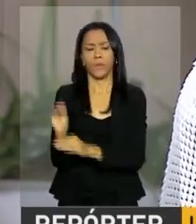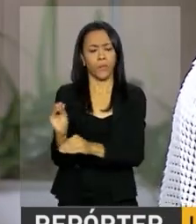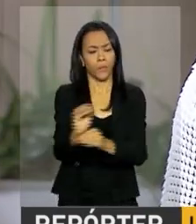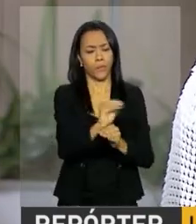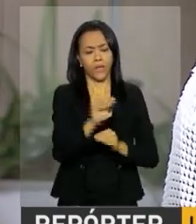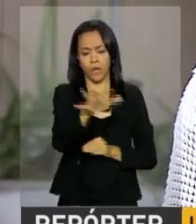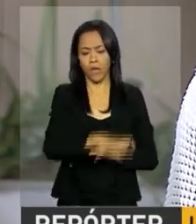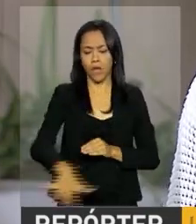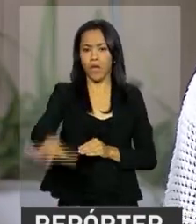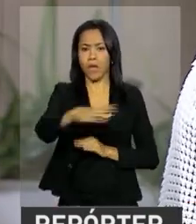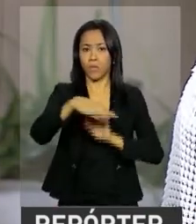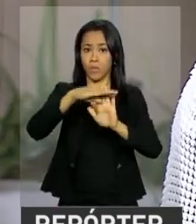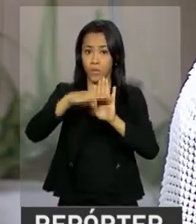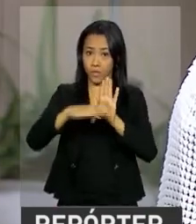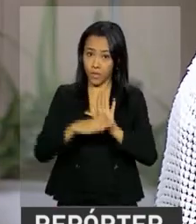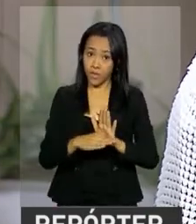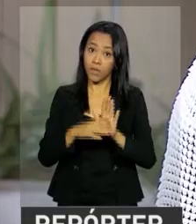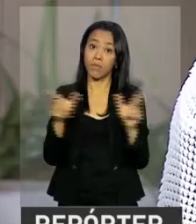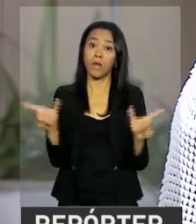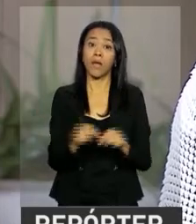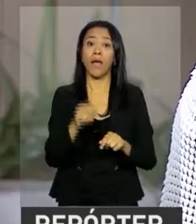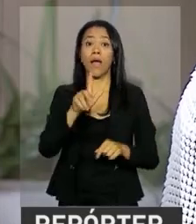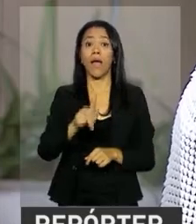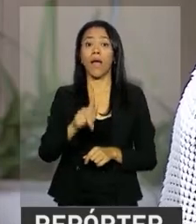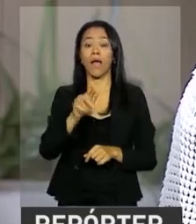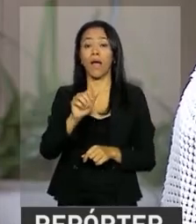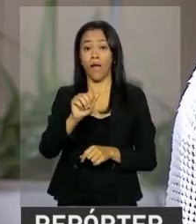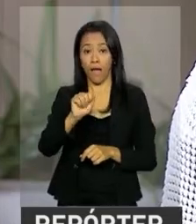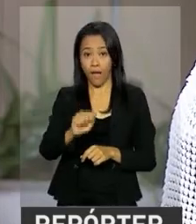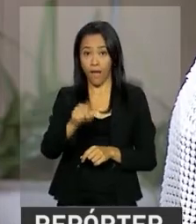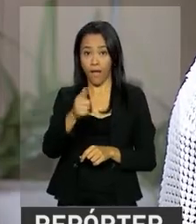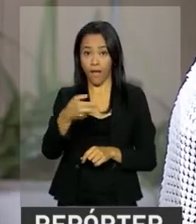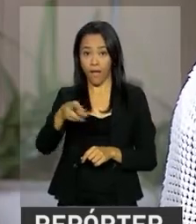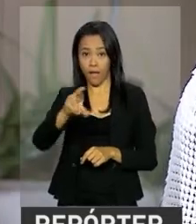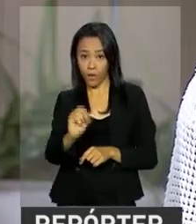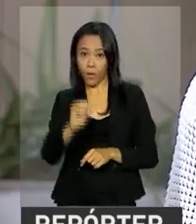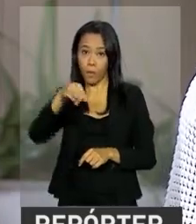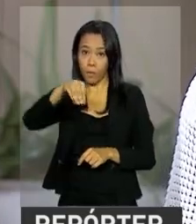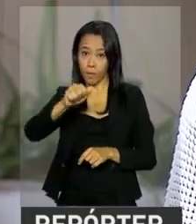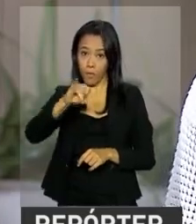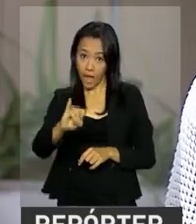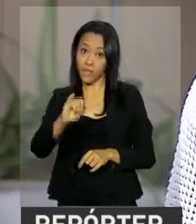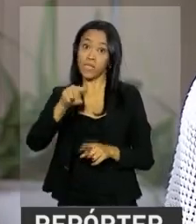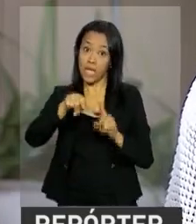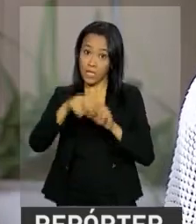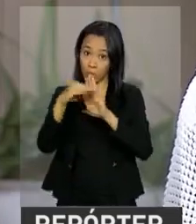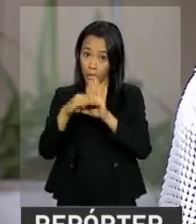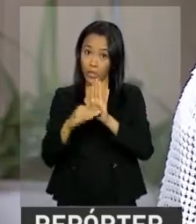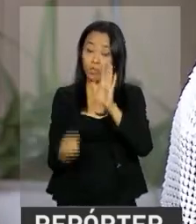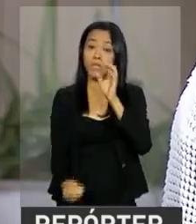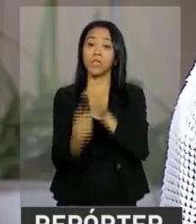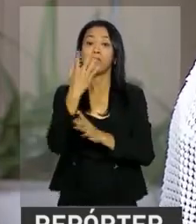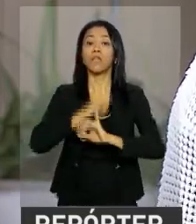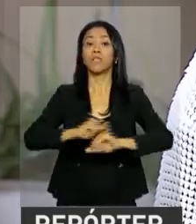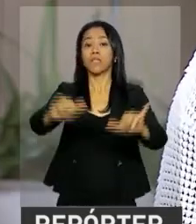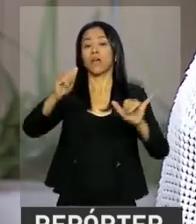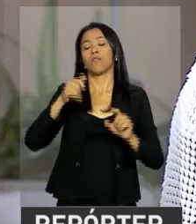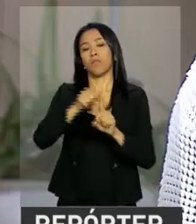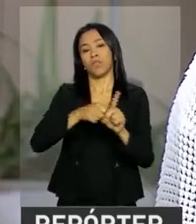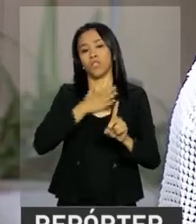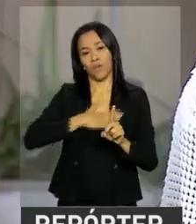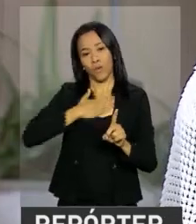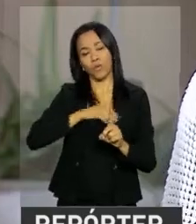sustentabilidade do programa AgroMais. O plano, lançado em agosto, pretende desburocratizar, modernizar